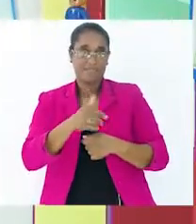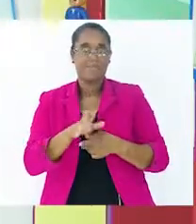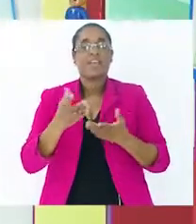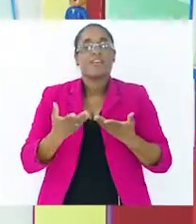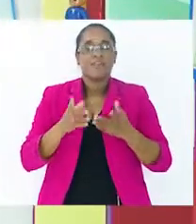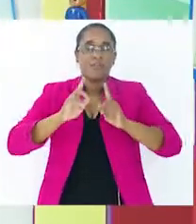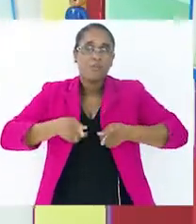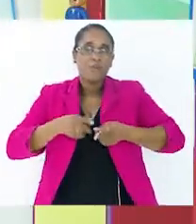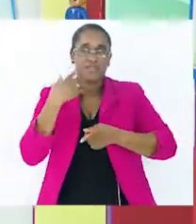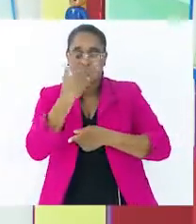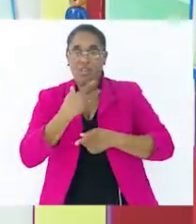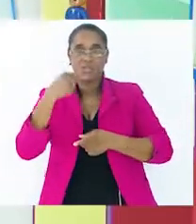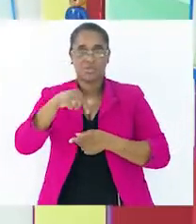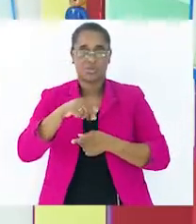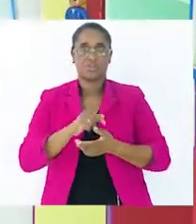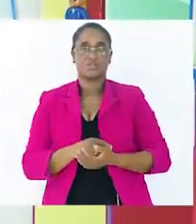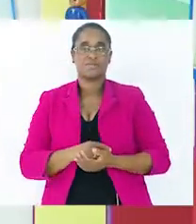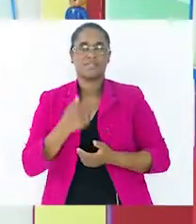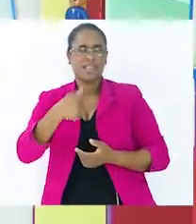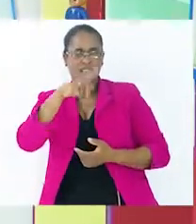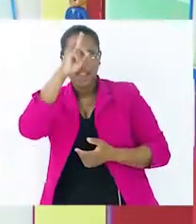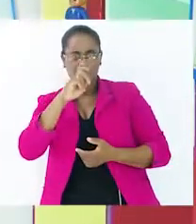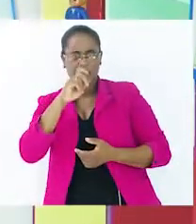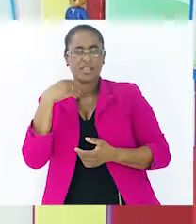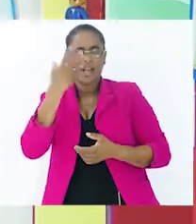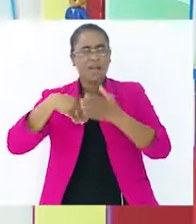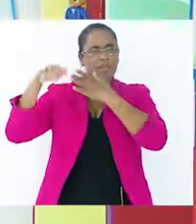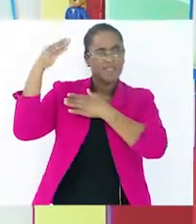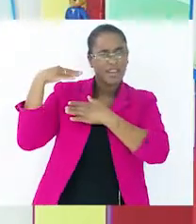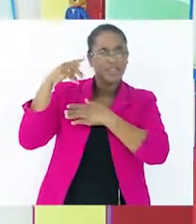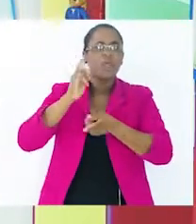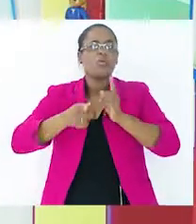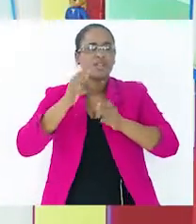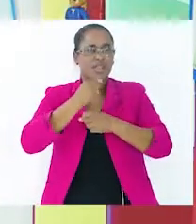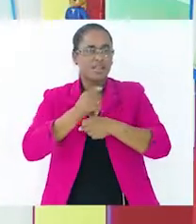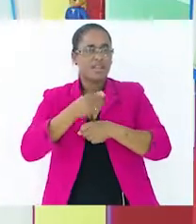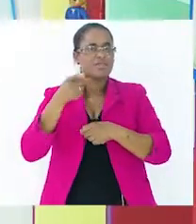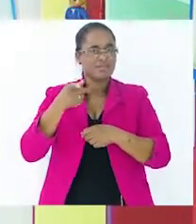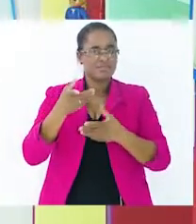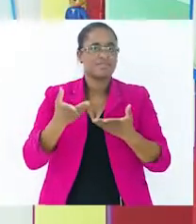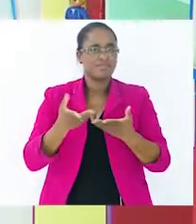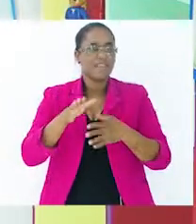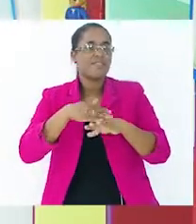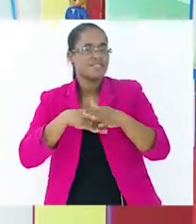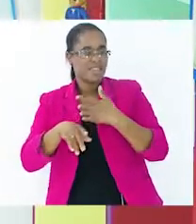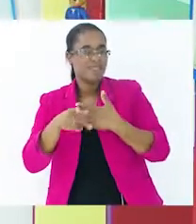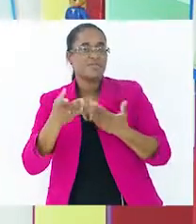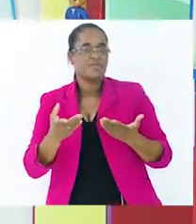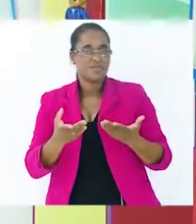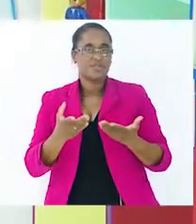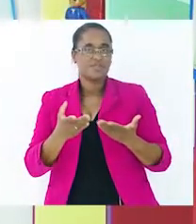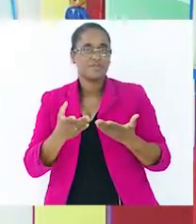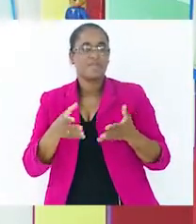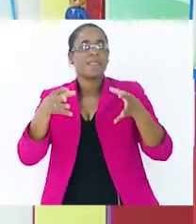à nossa aula de hoje. Estás a lembrar da passada aula? O que é que nós trabalhamos lá? Fizemos